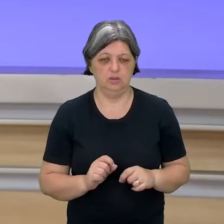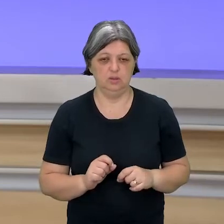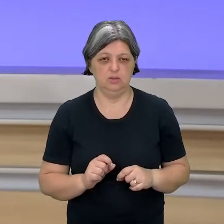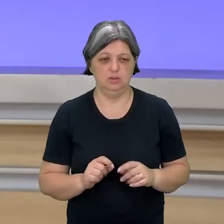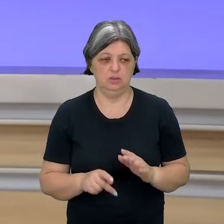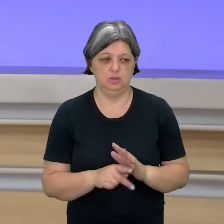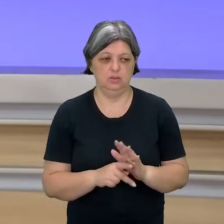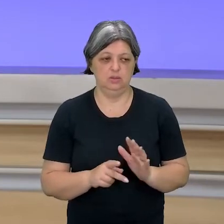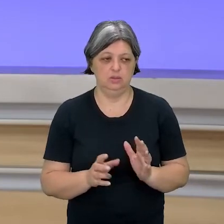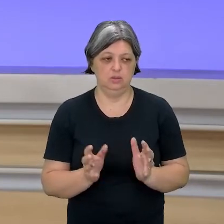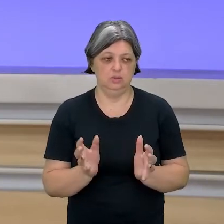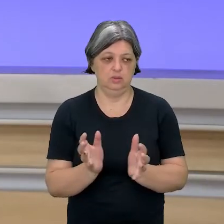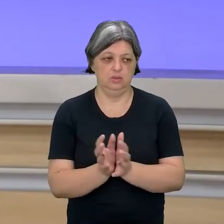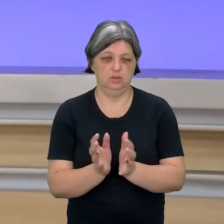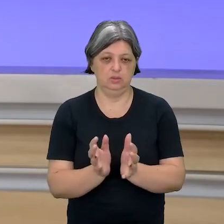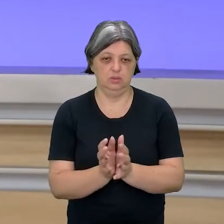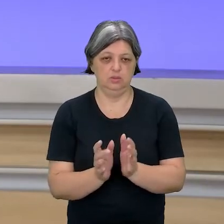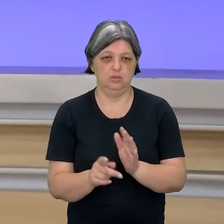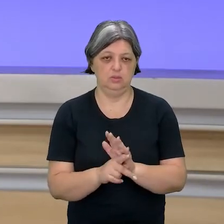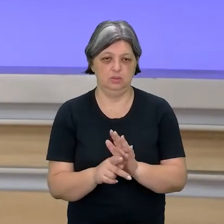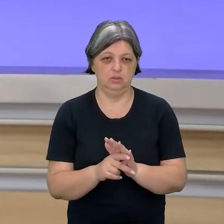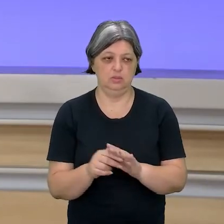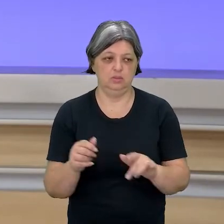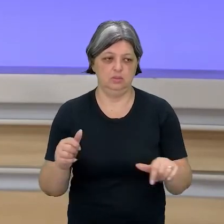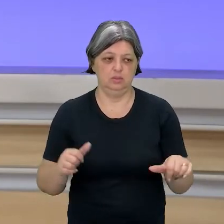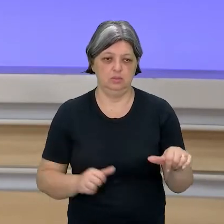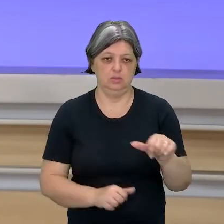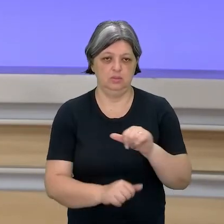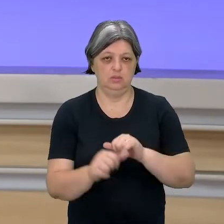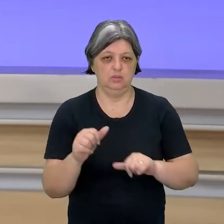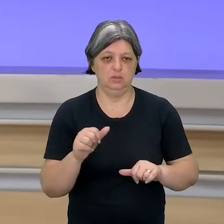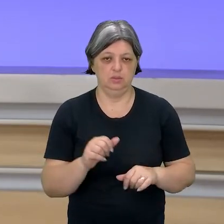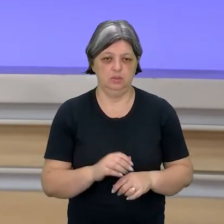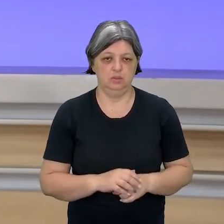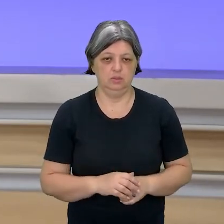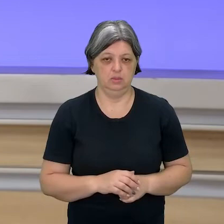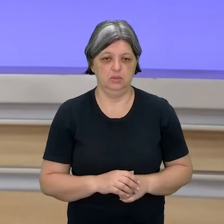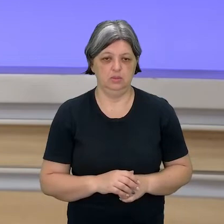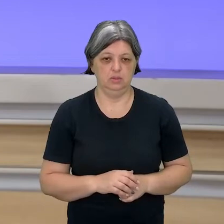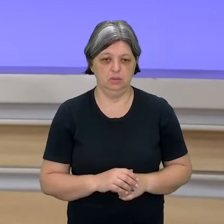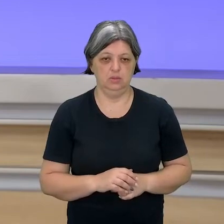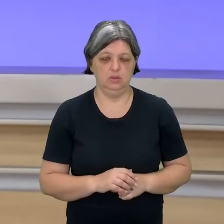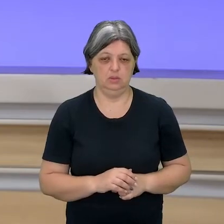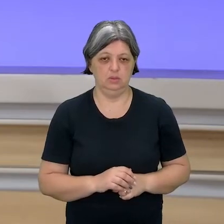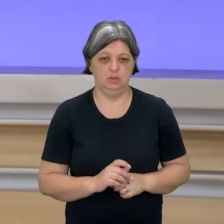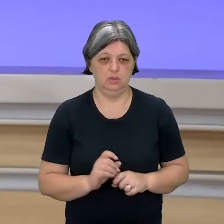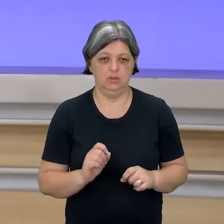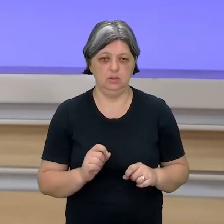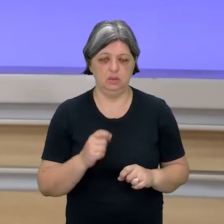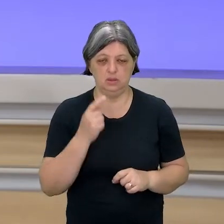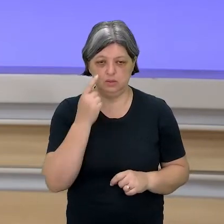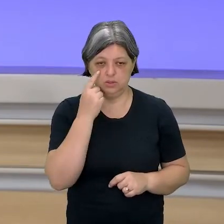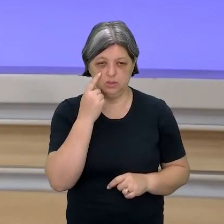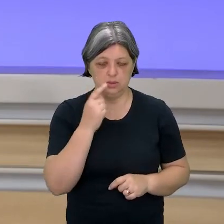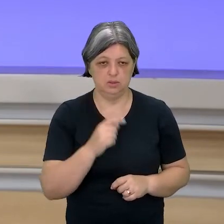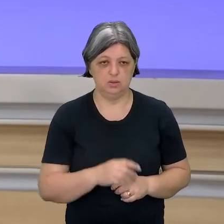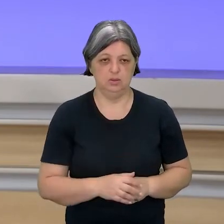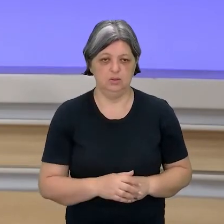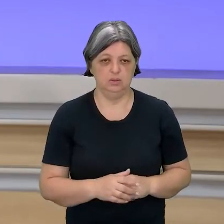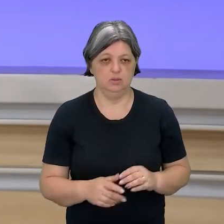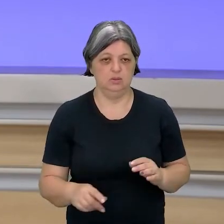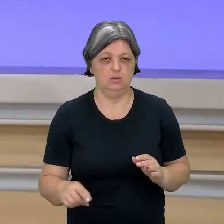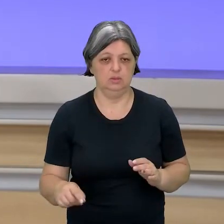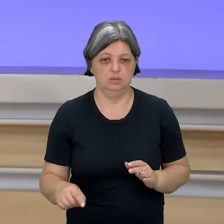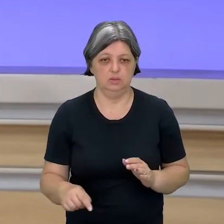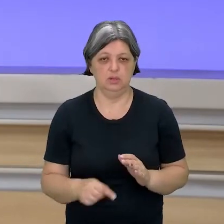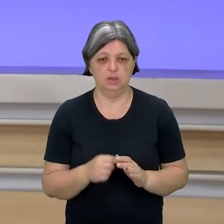pioneira consegue novamente se restabelecer nesse ambiente. Isso porque a comunidade pioneira, ou a